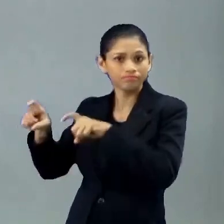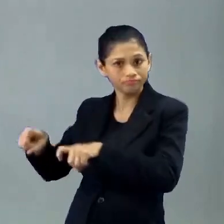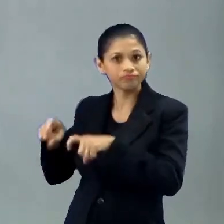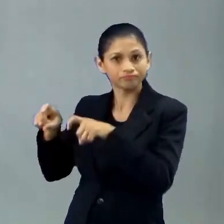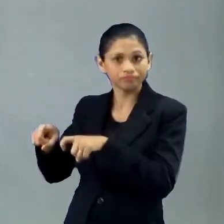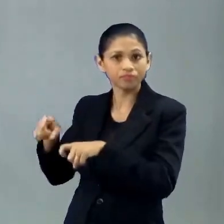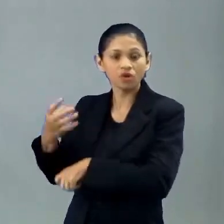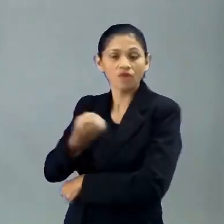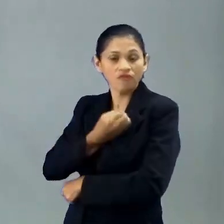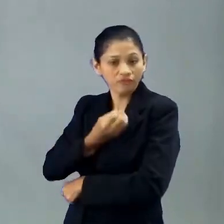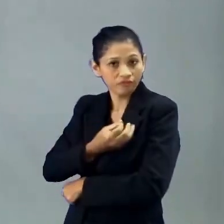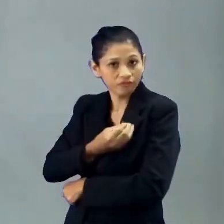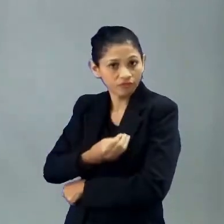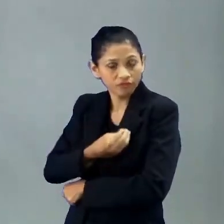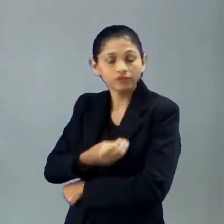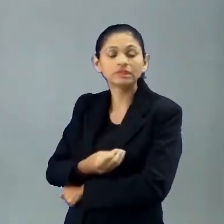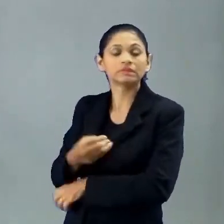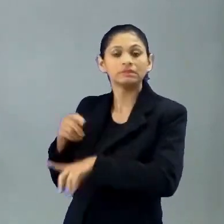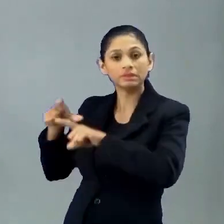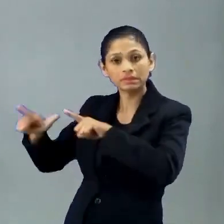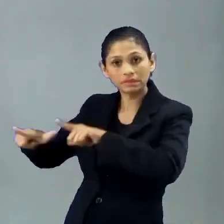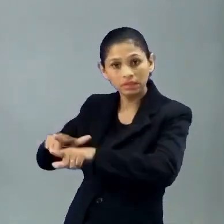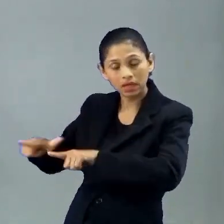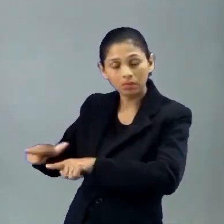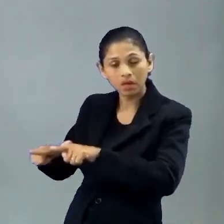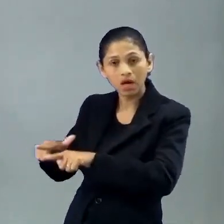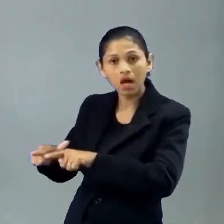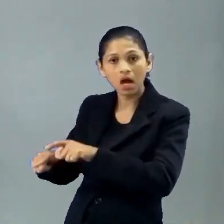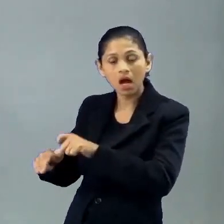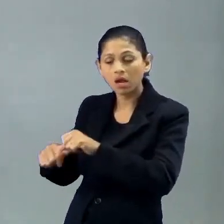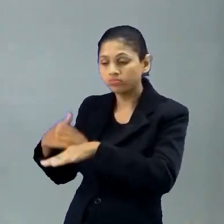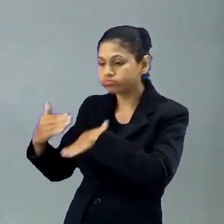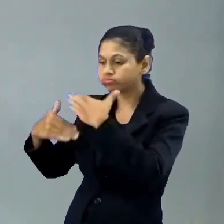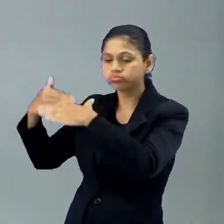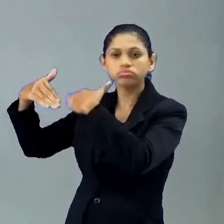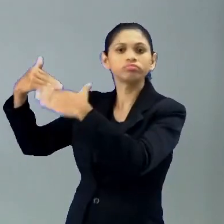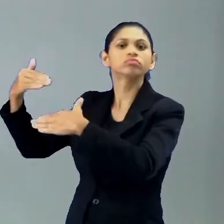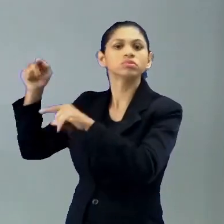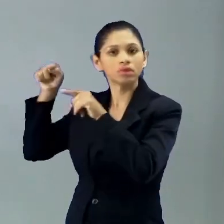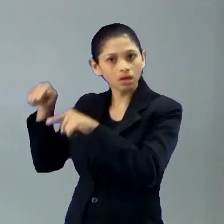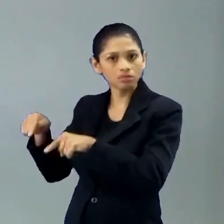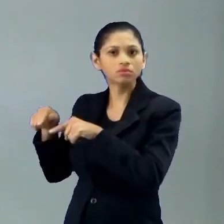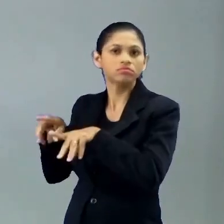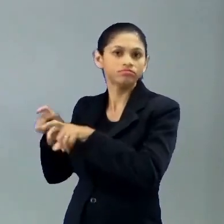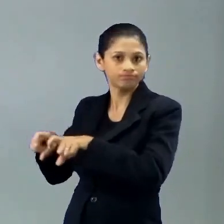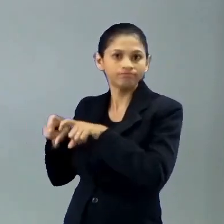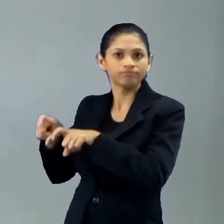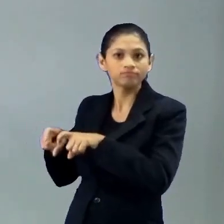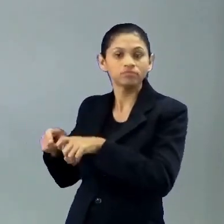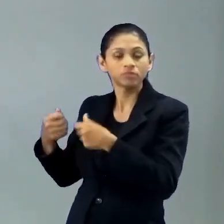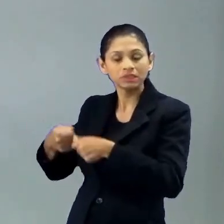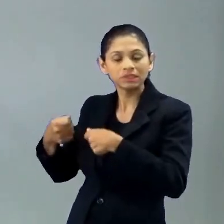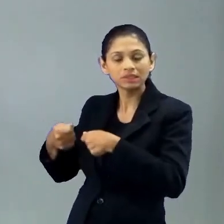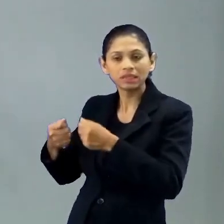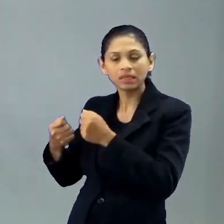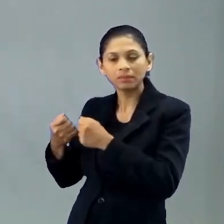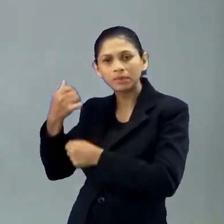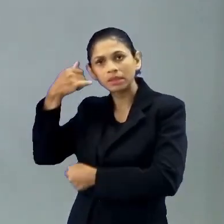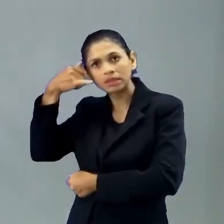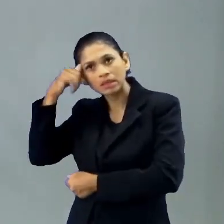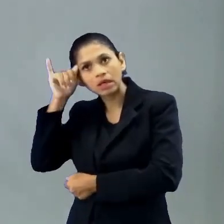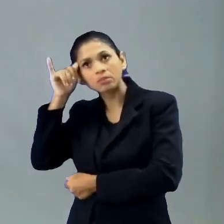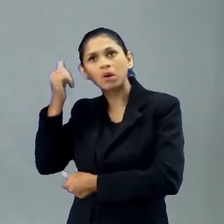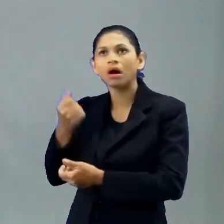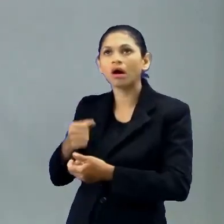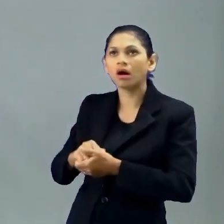vivem, trabalham e ali produzem. E que precisam da terra para a criação de animais, para o plantio